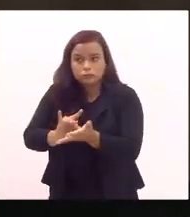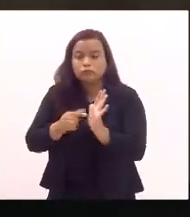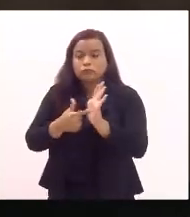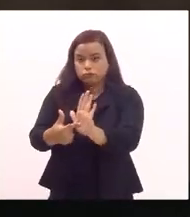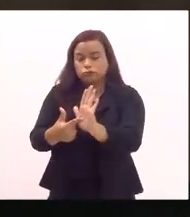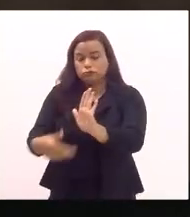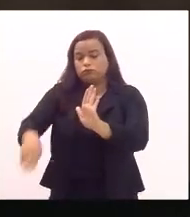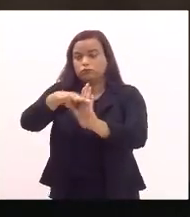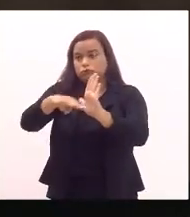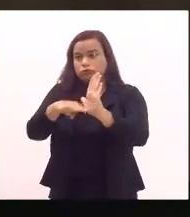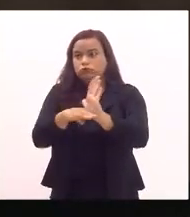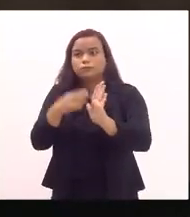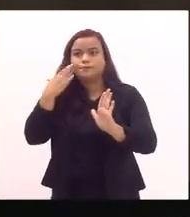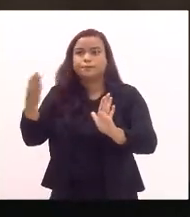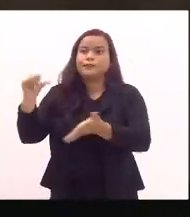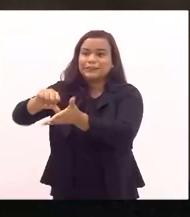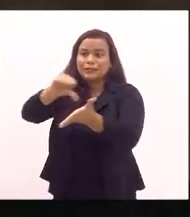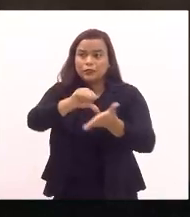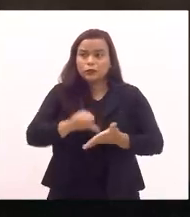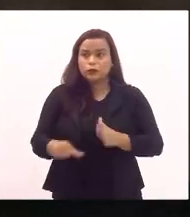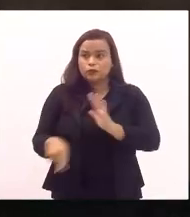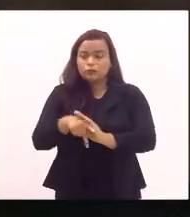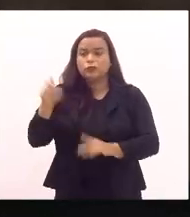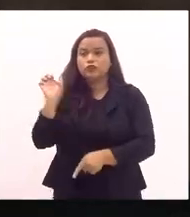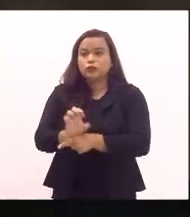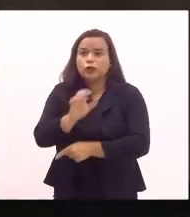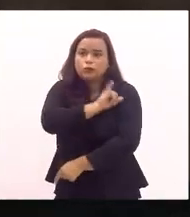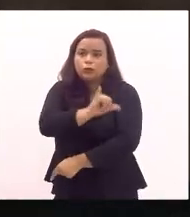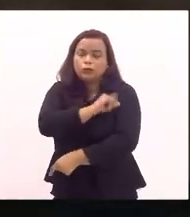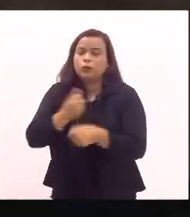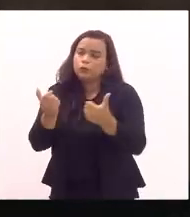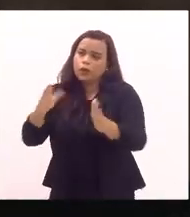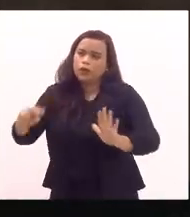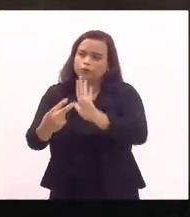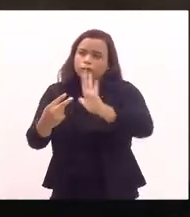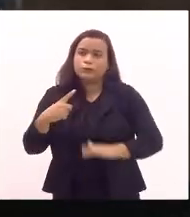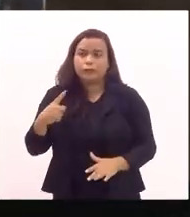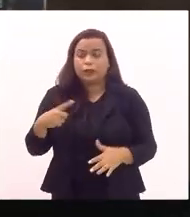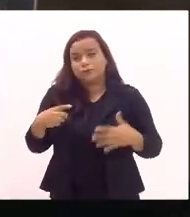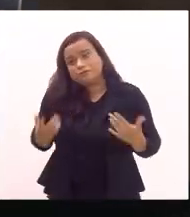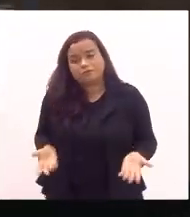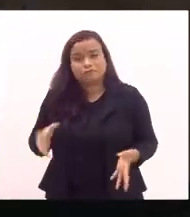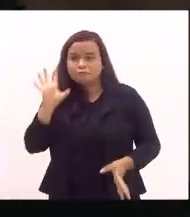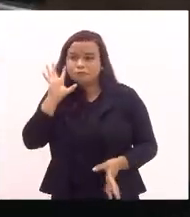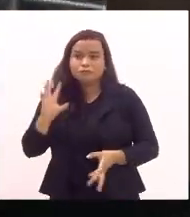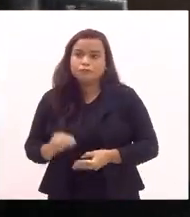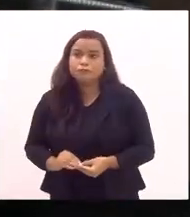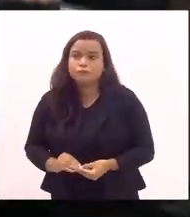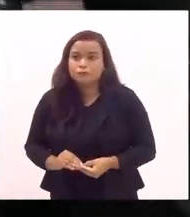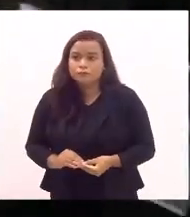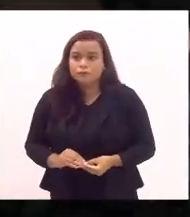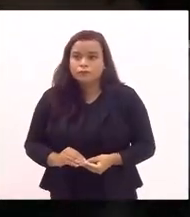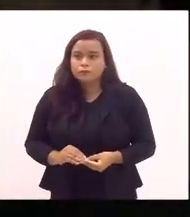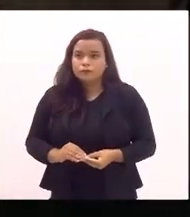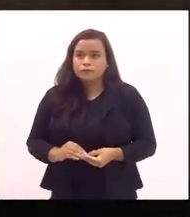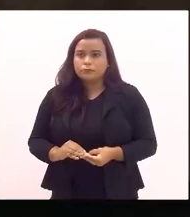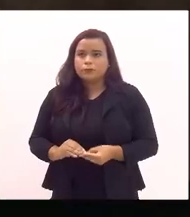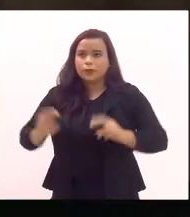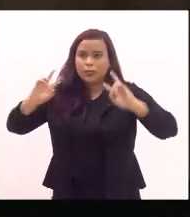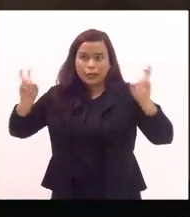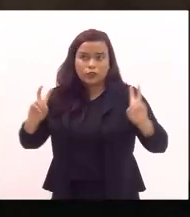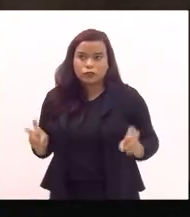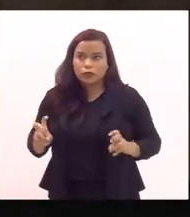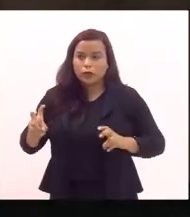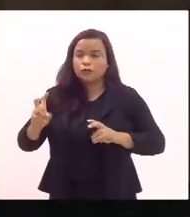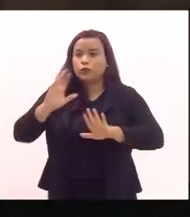concreto que os setores do próprio Estado reconhecem então é para além das questões